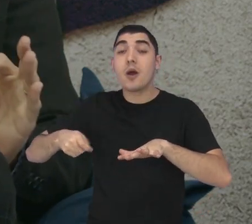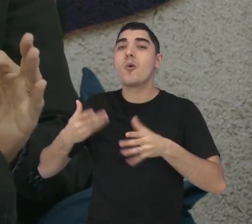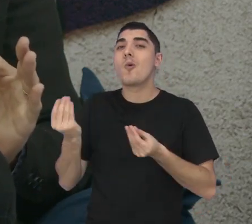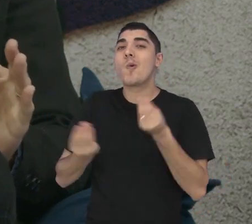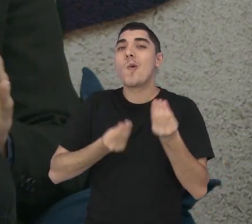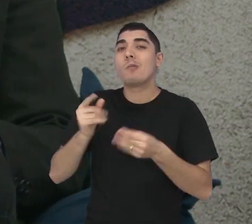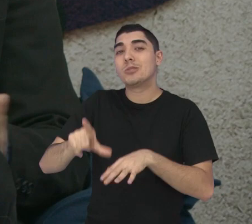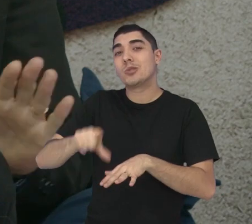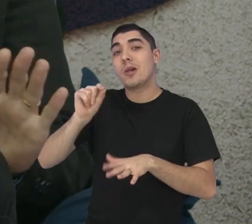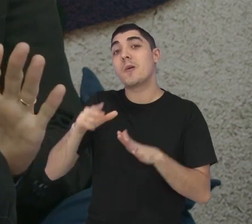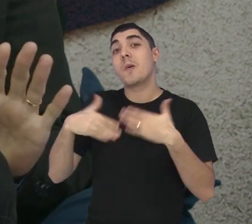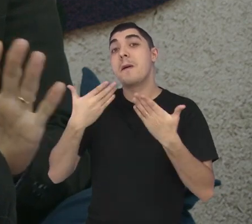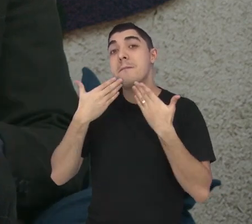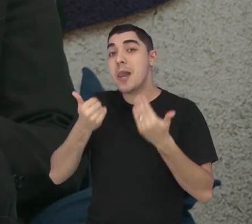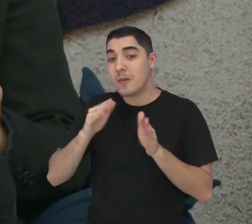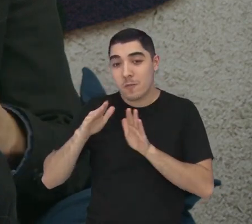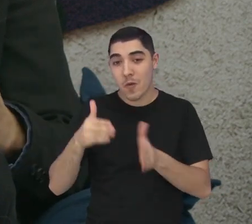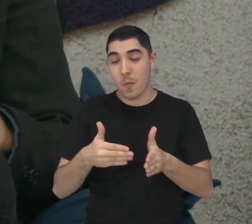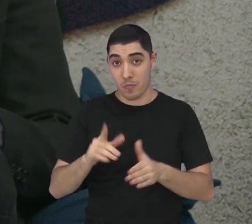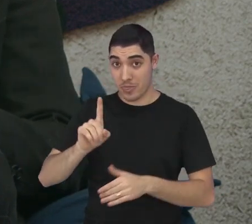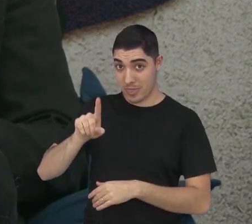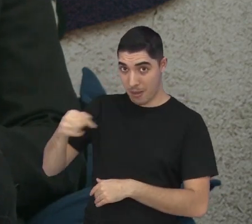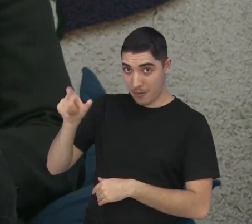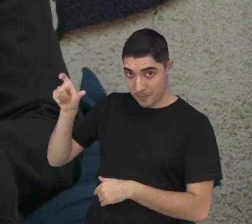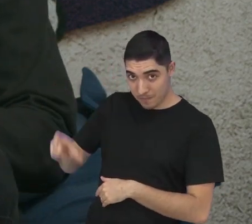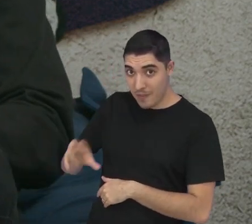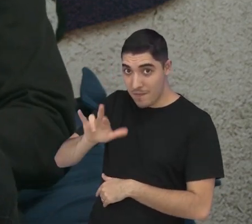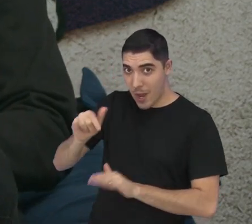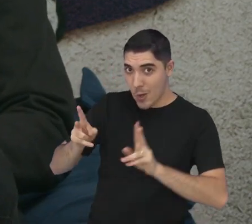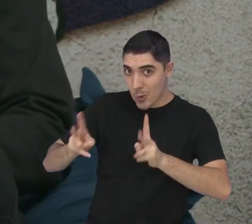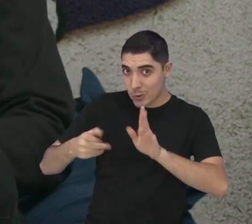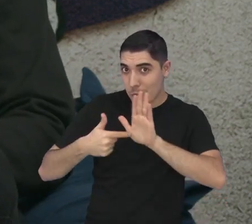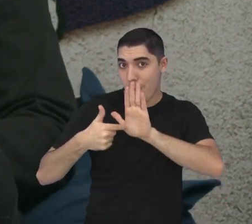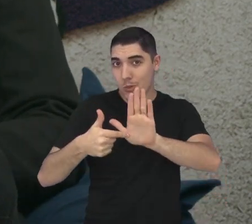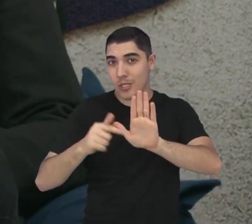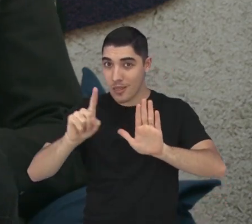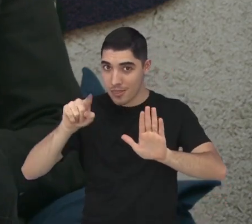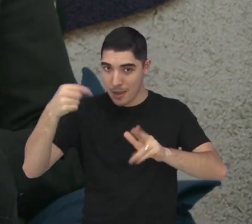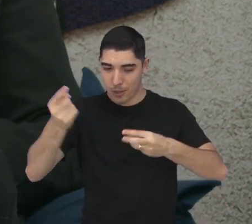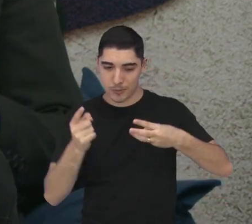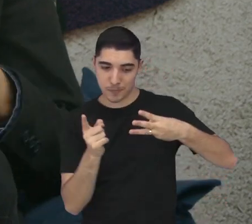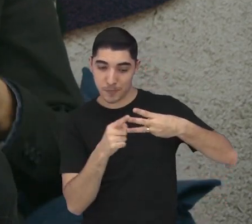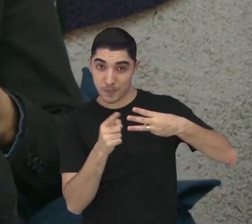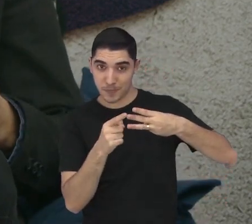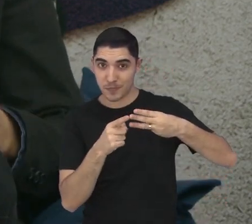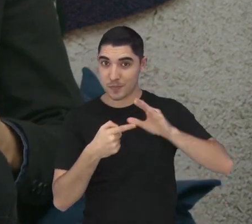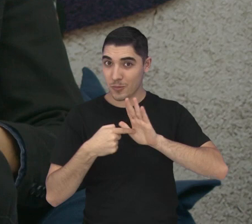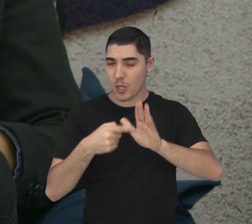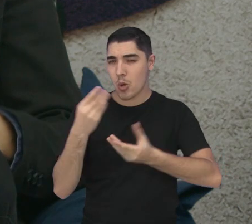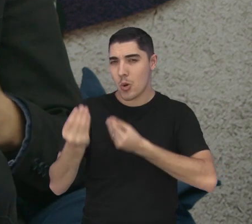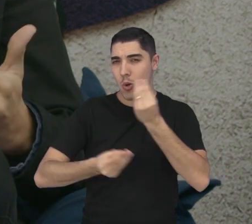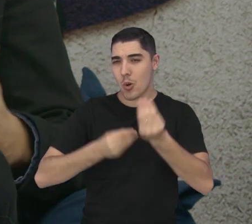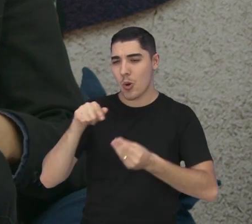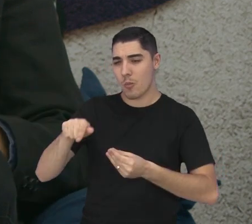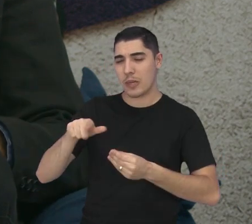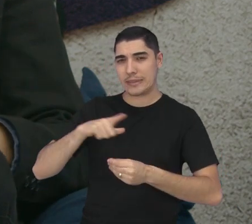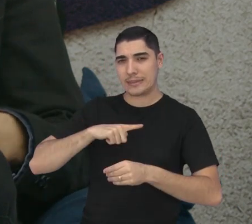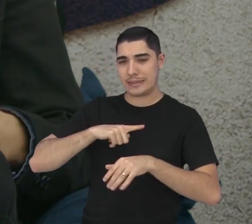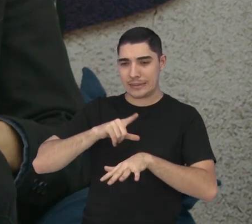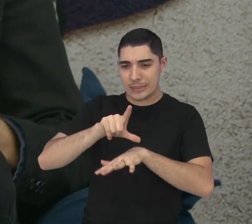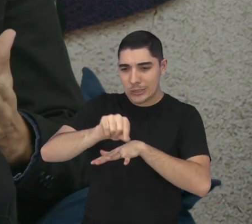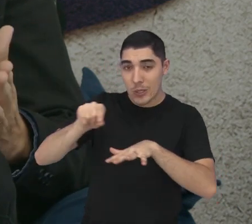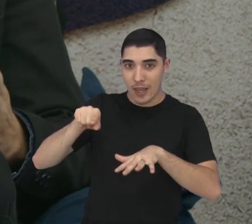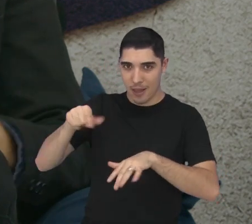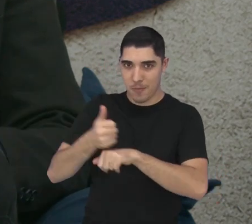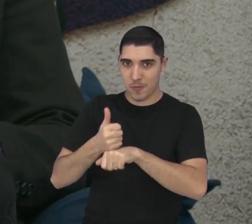como decidir o rumo ideal para seguir. A Débora vai continuar aqui com a gente, vai falar para a gente no próximo bloco como que funciona